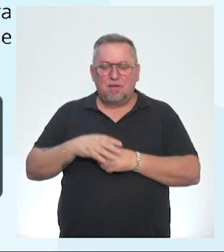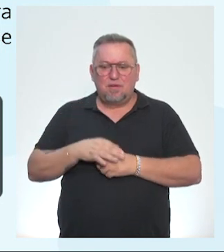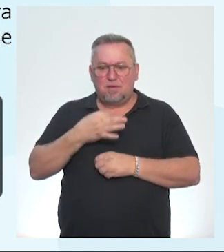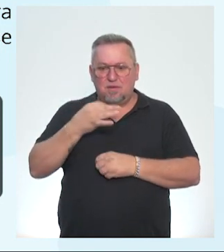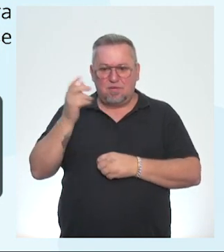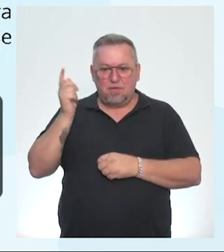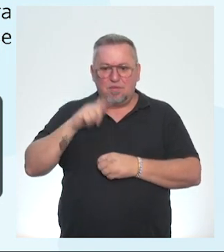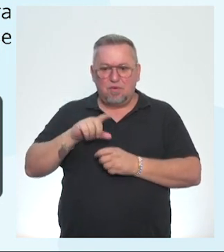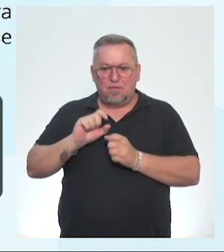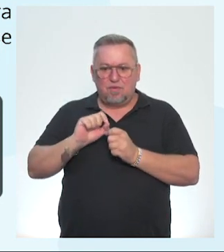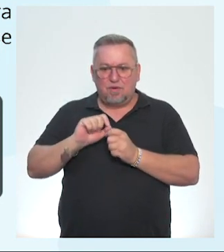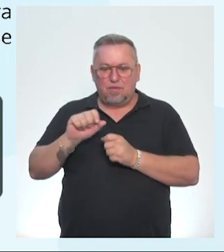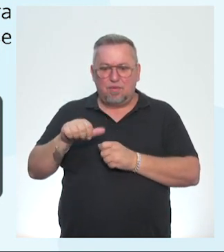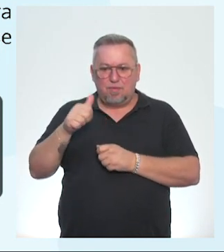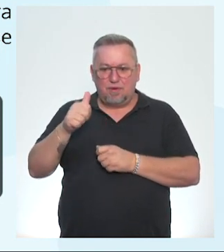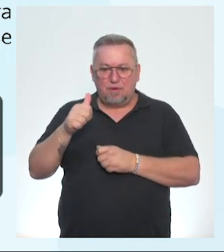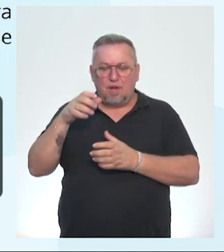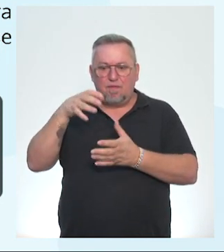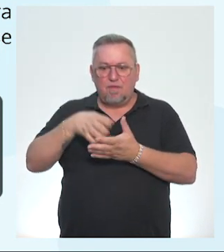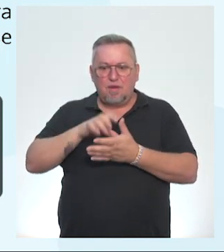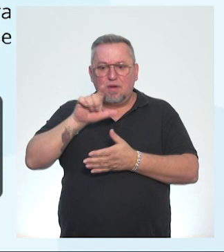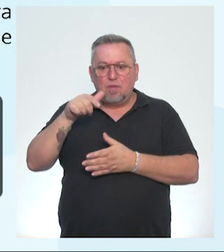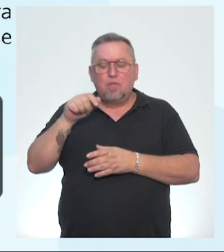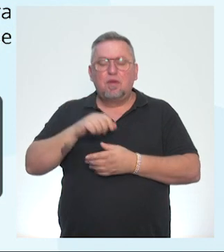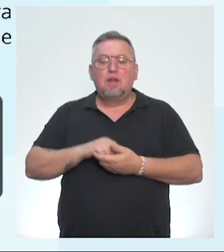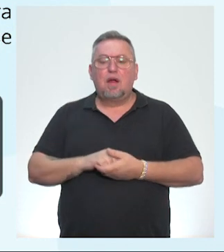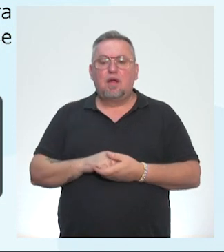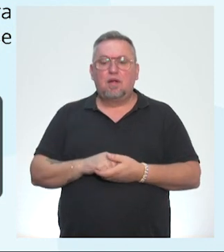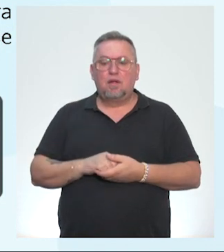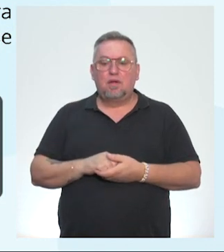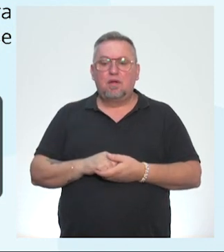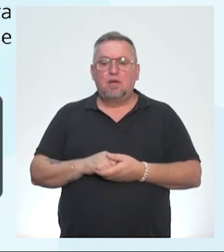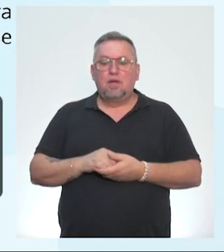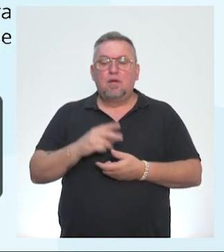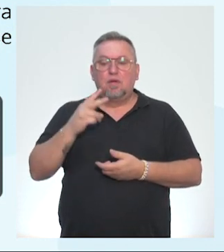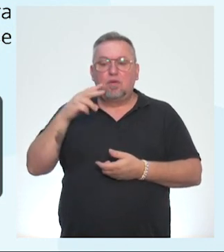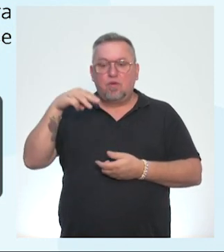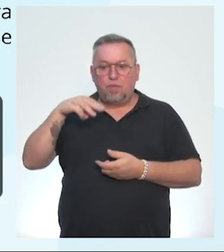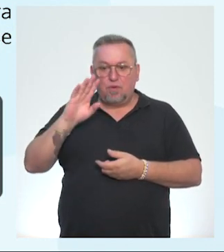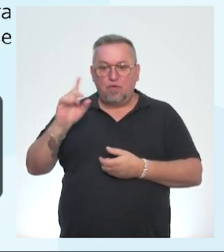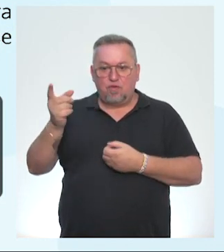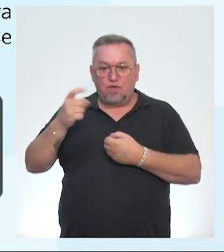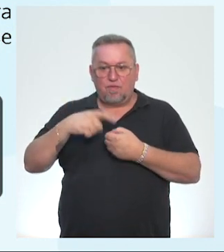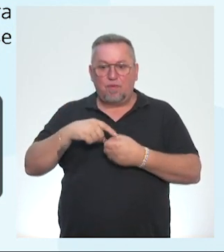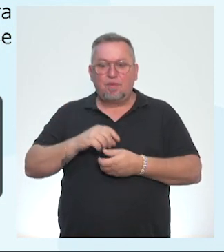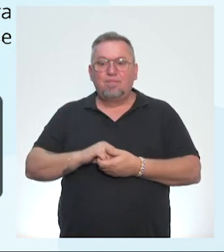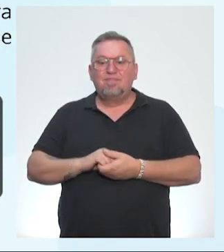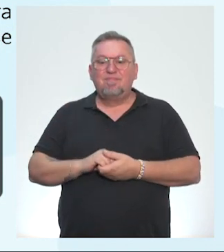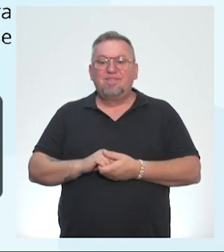que a gente pode fazer primeiro à vista e depois a prazo? Podemos. Acho que dá tempo, né? 2 muito minutinhos, cálculo. e a gente já retorna. Até já.